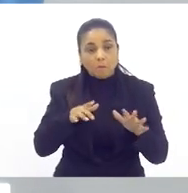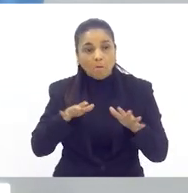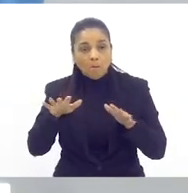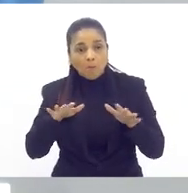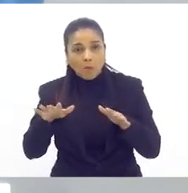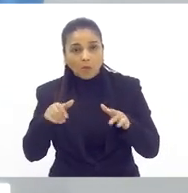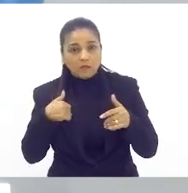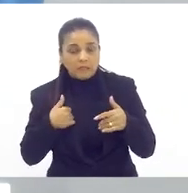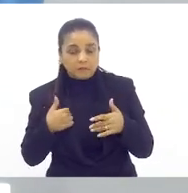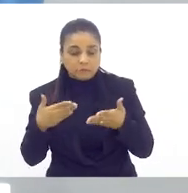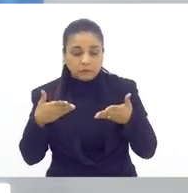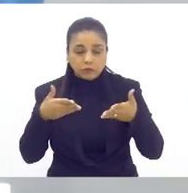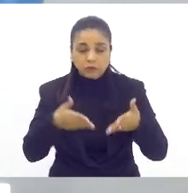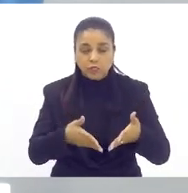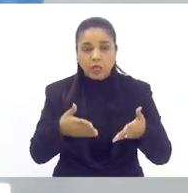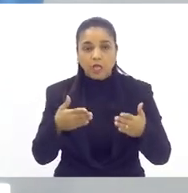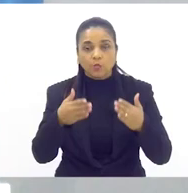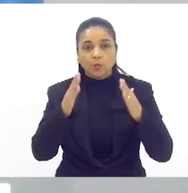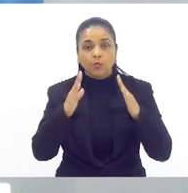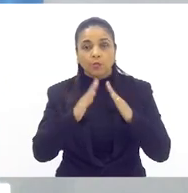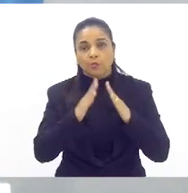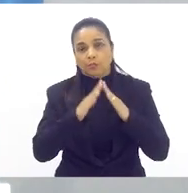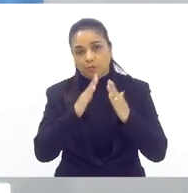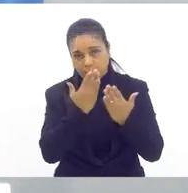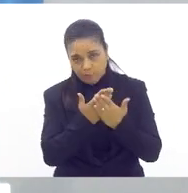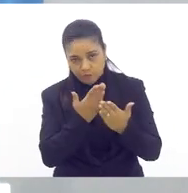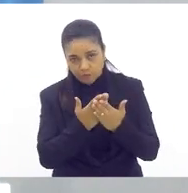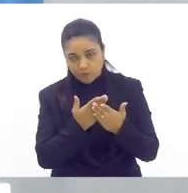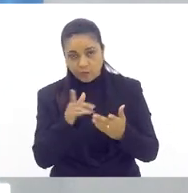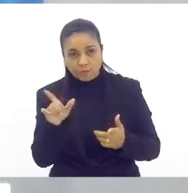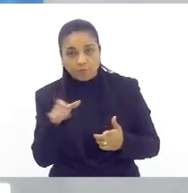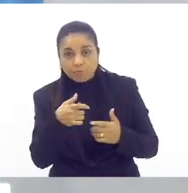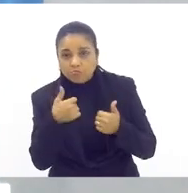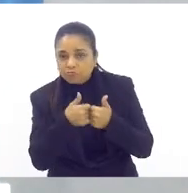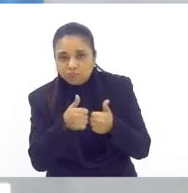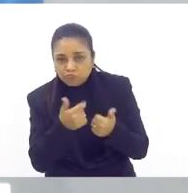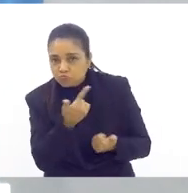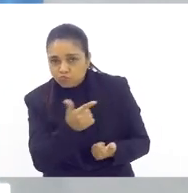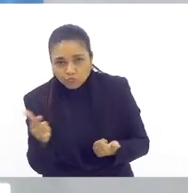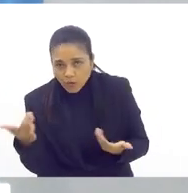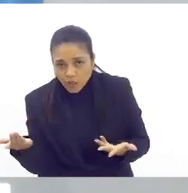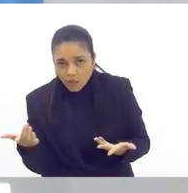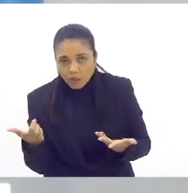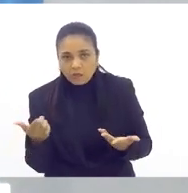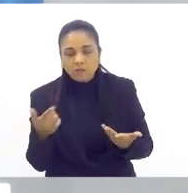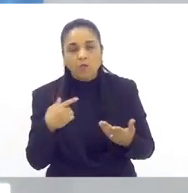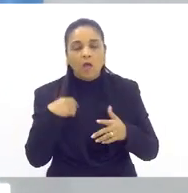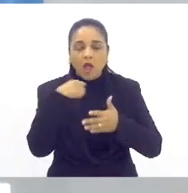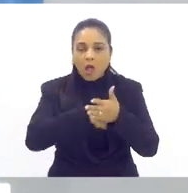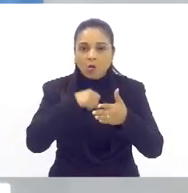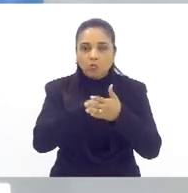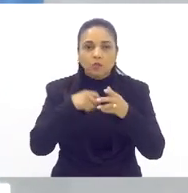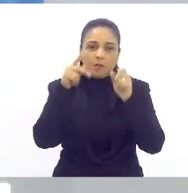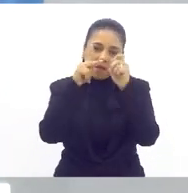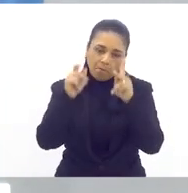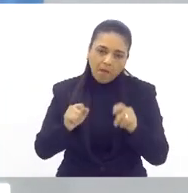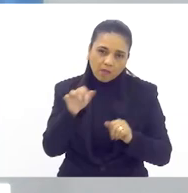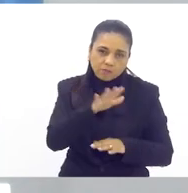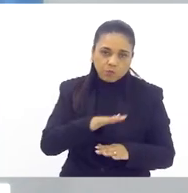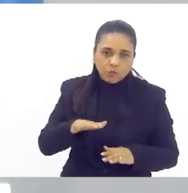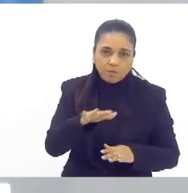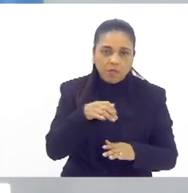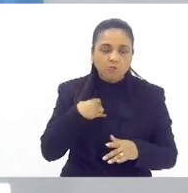até o local de aprendizado então a luta é exatamente por um ambiente pela paz para que o conhecimento